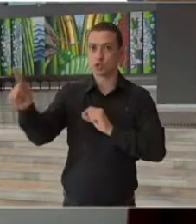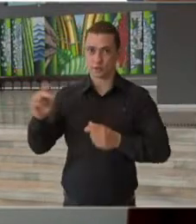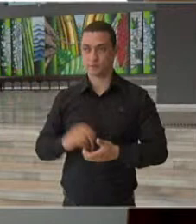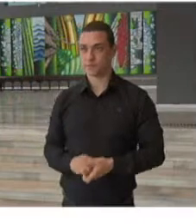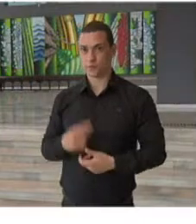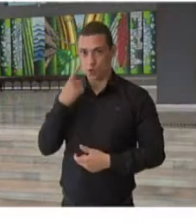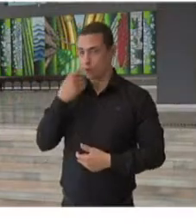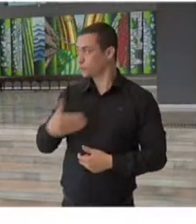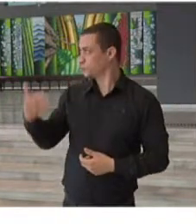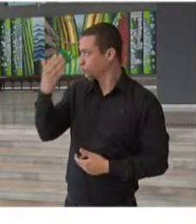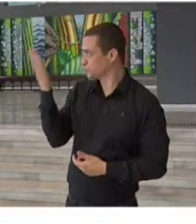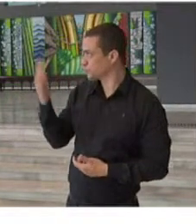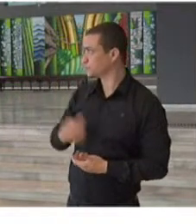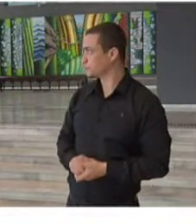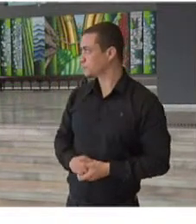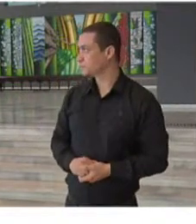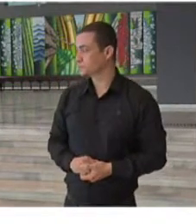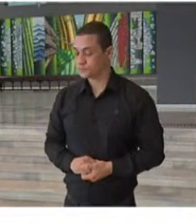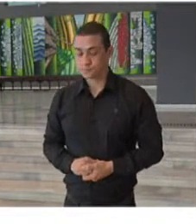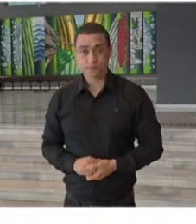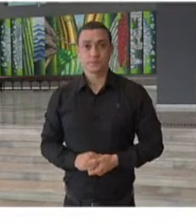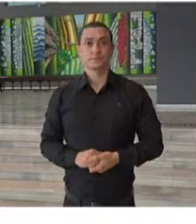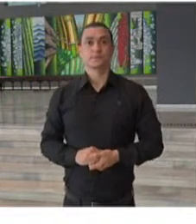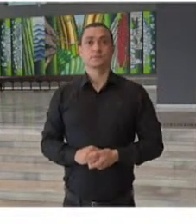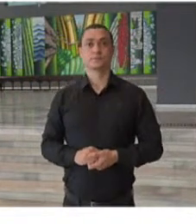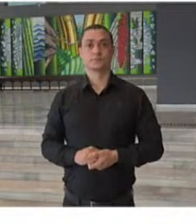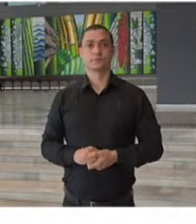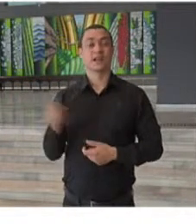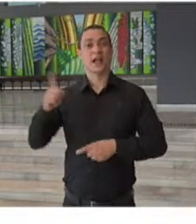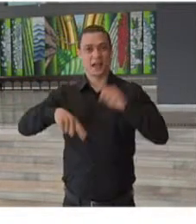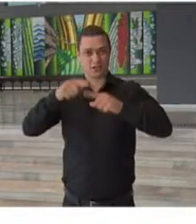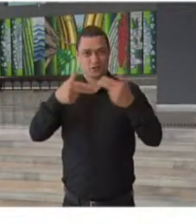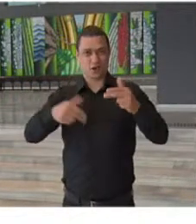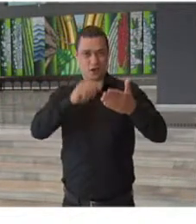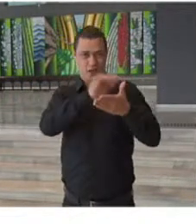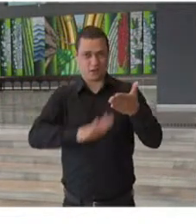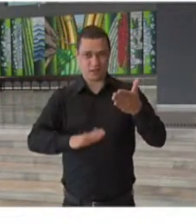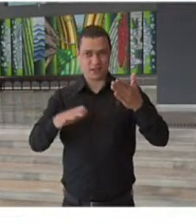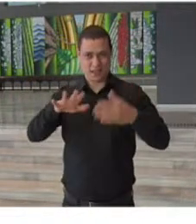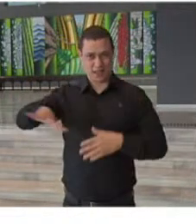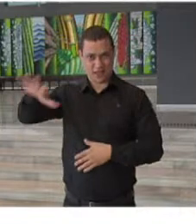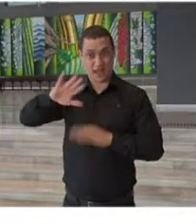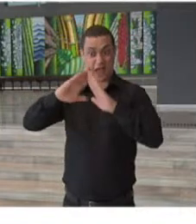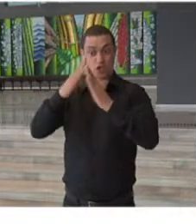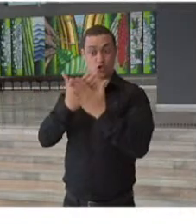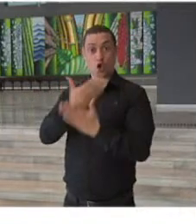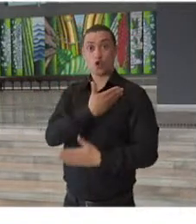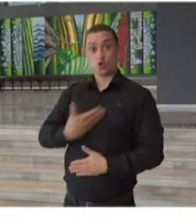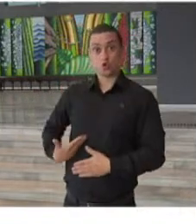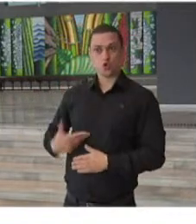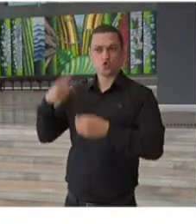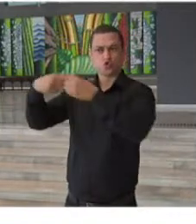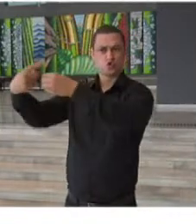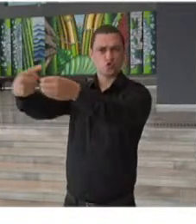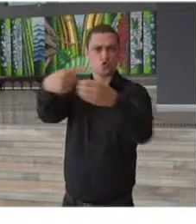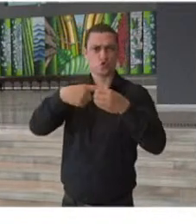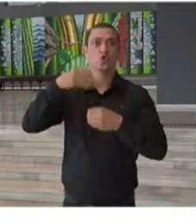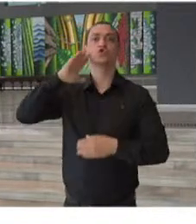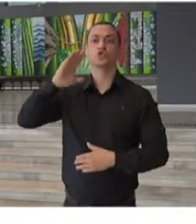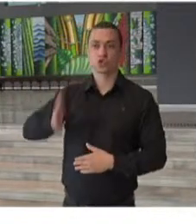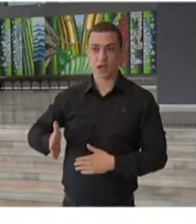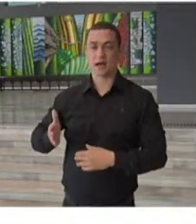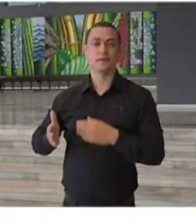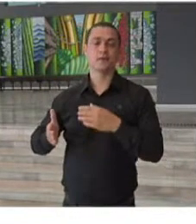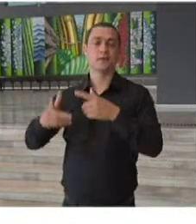estadual. Pode passar? Aqui são algumas atividades que a rede estadual tem trabalhado no interior do estado, obviamente